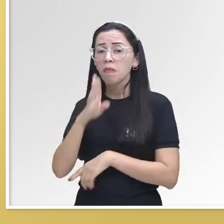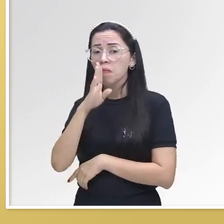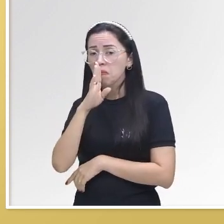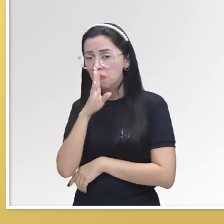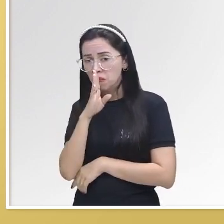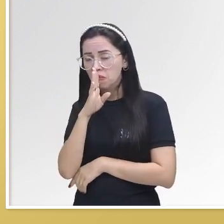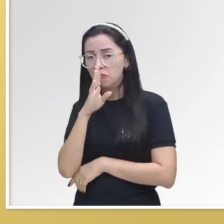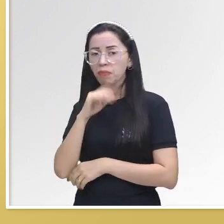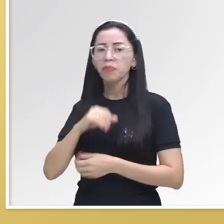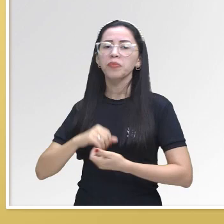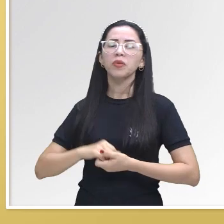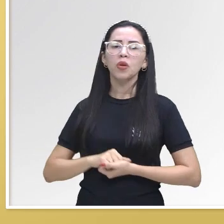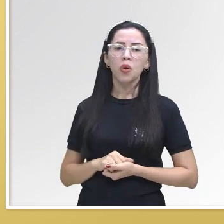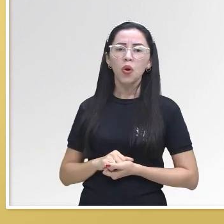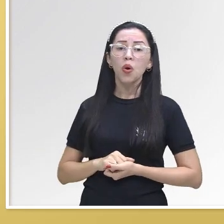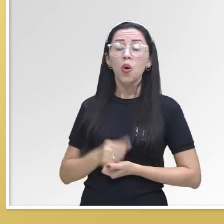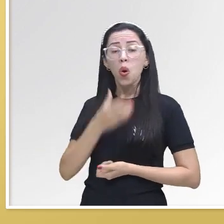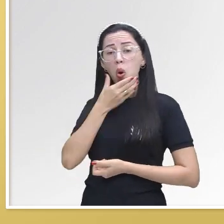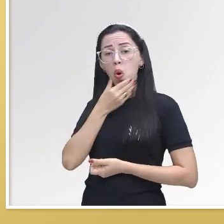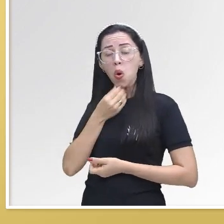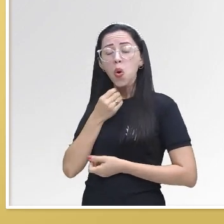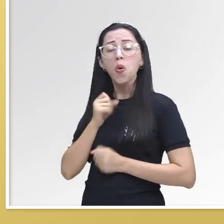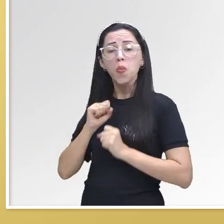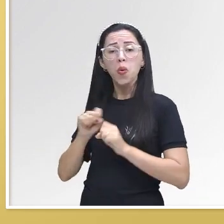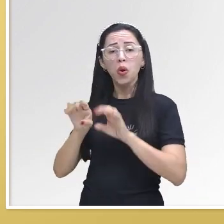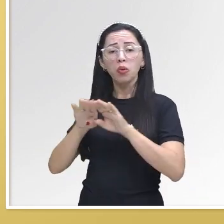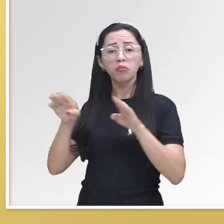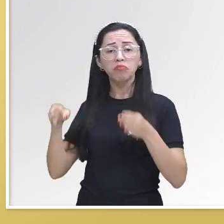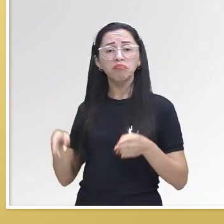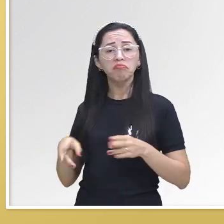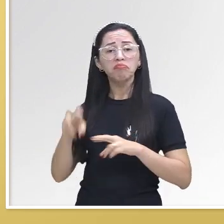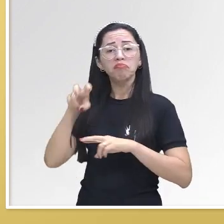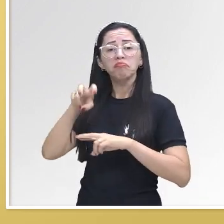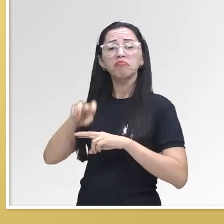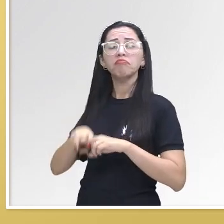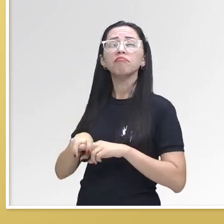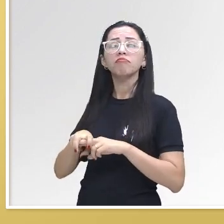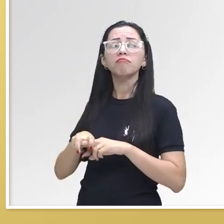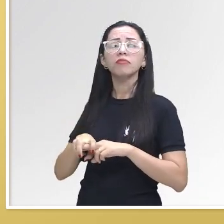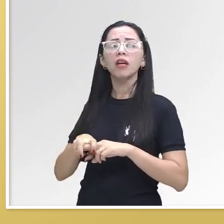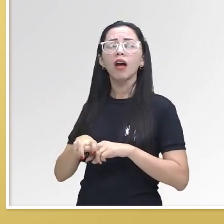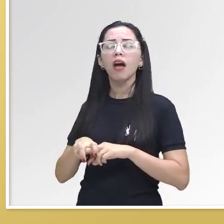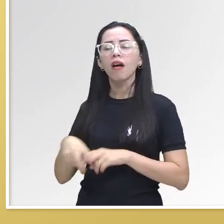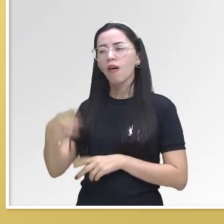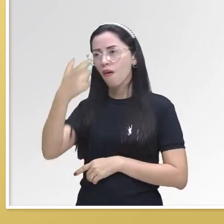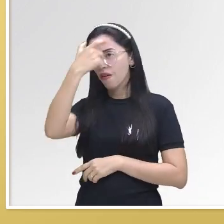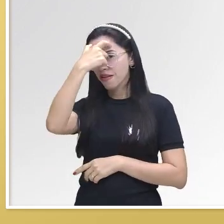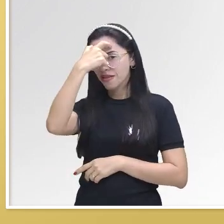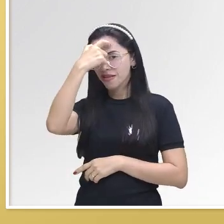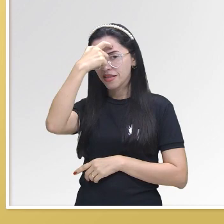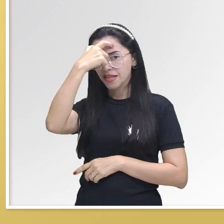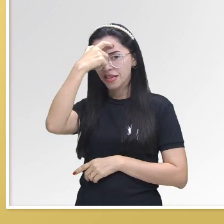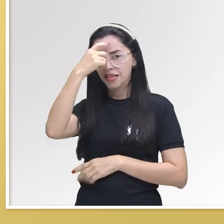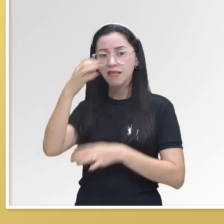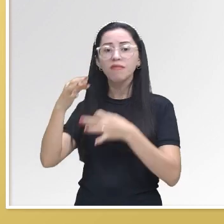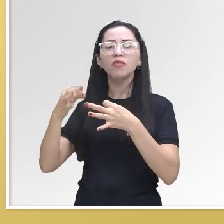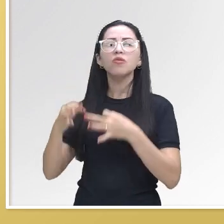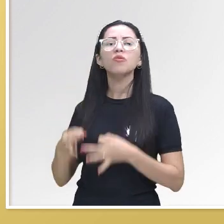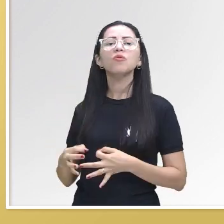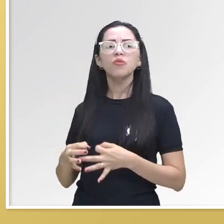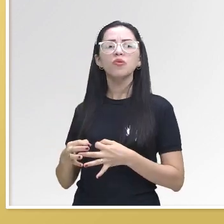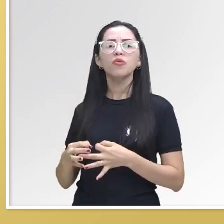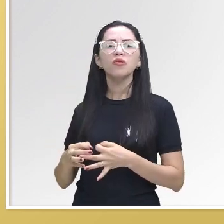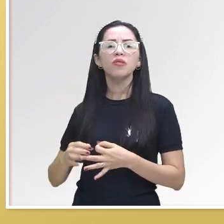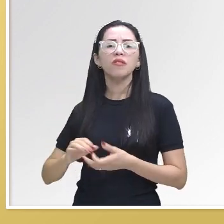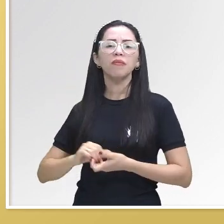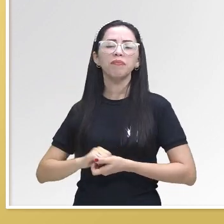de palavras. O homem se sentará à mesa com seu olhar limpo, porque a verdade passará a ser servida